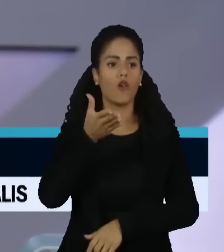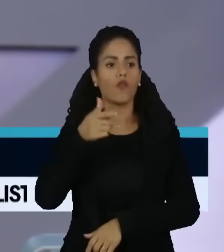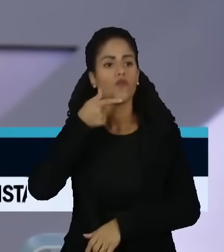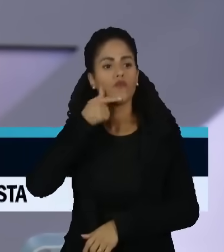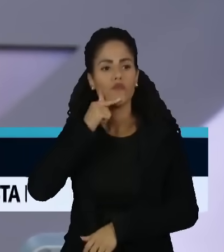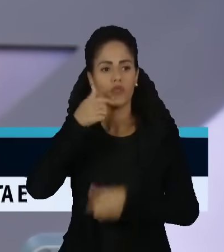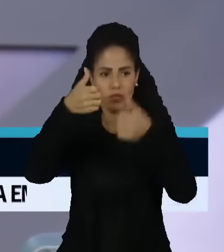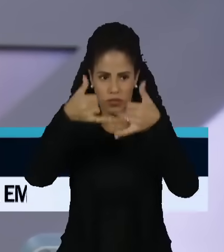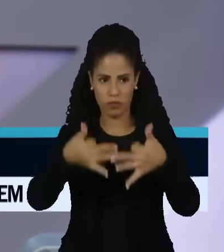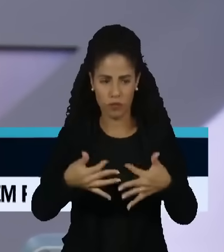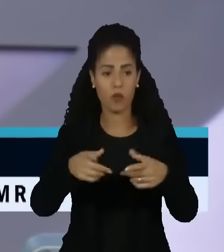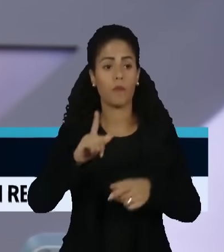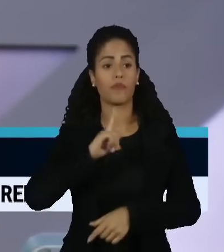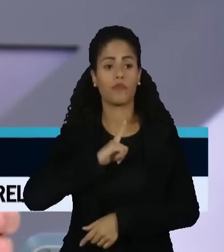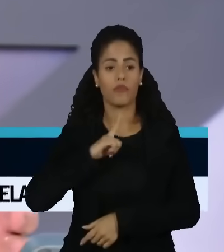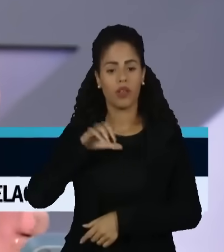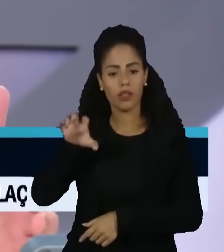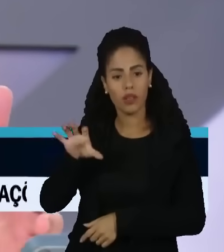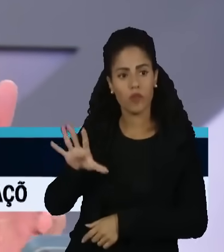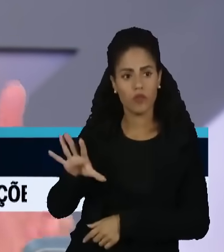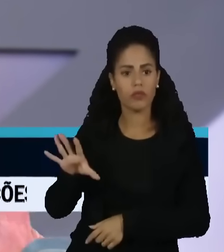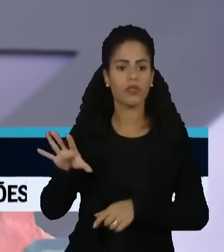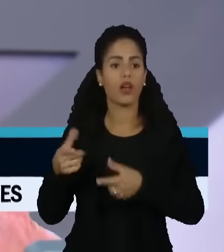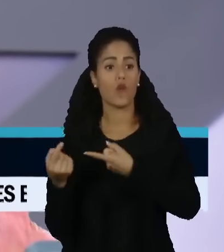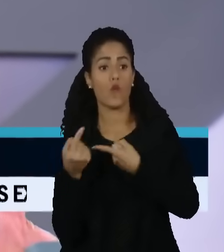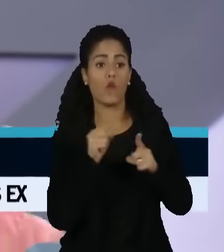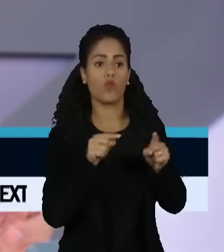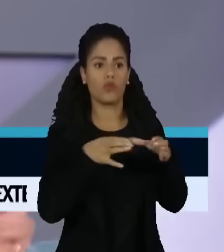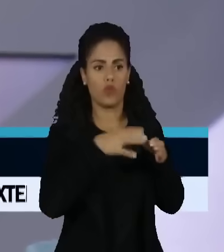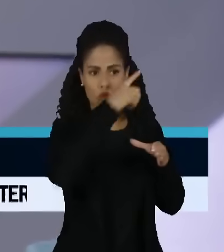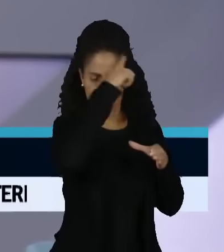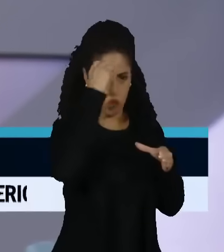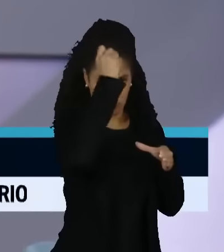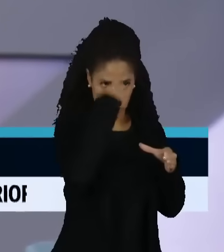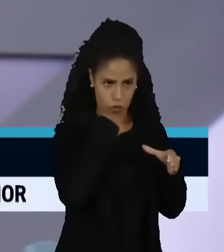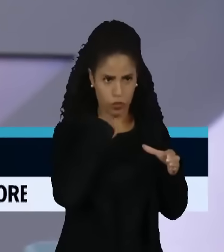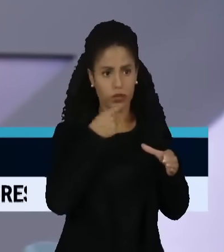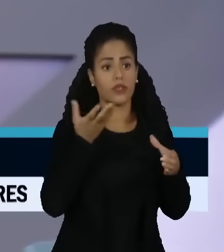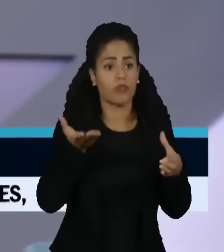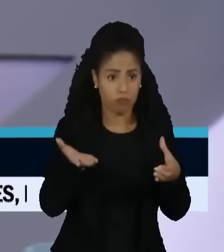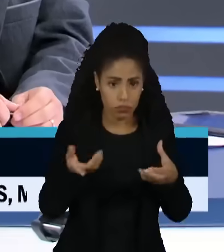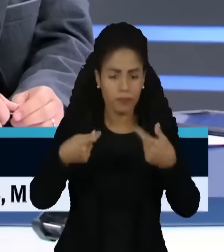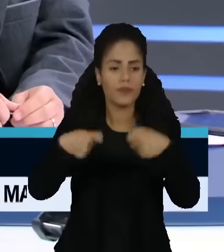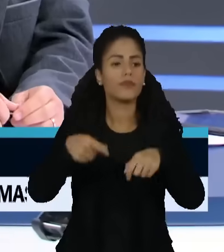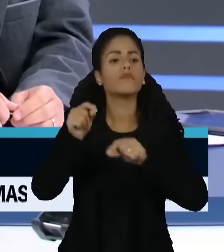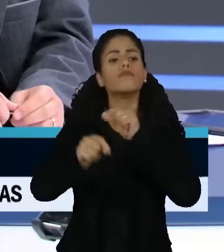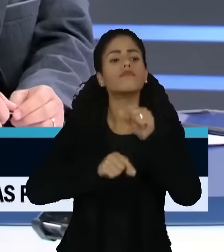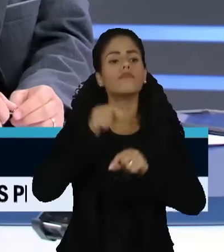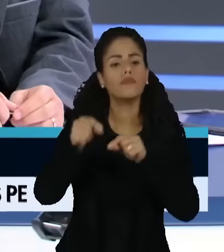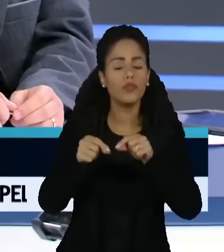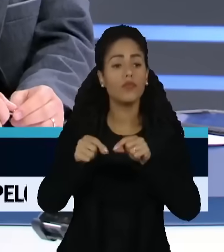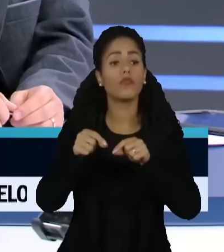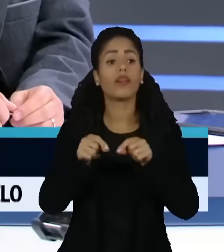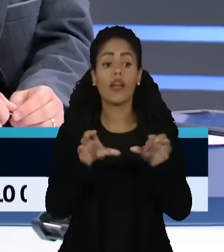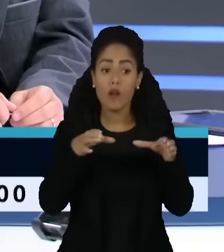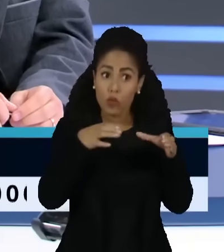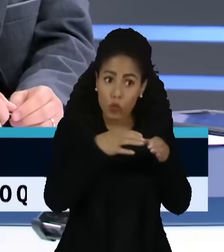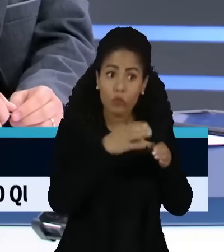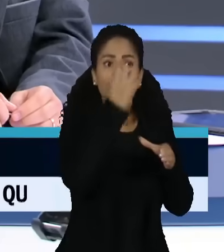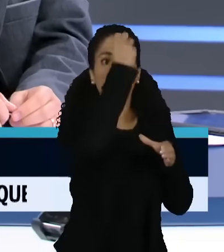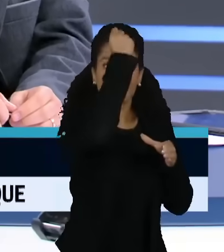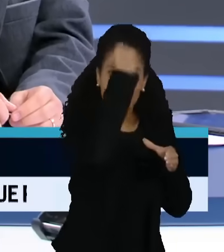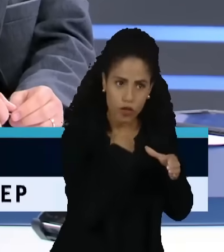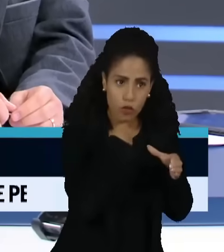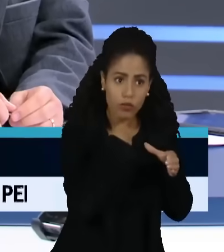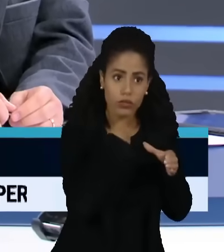bem, você tem um Estado contra um grupo terrorista. E é possível, e é necessário que se frise que é um grupo terrorista,